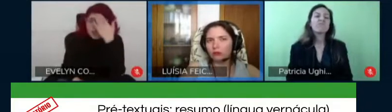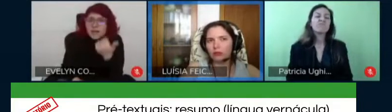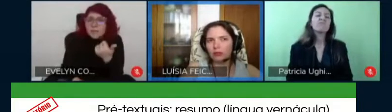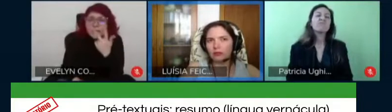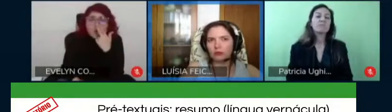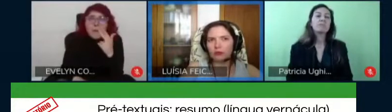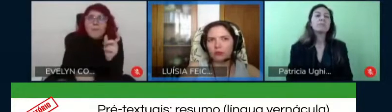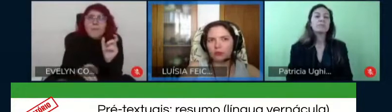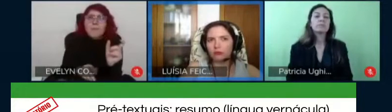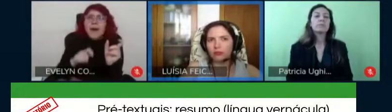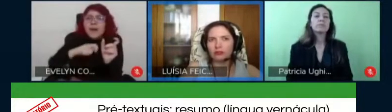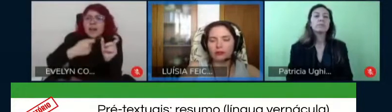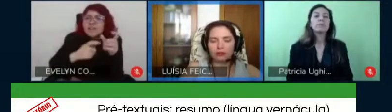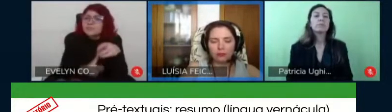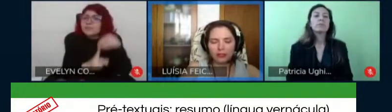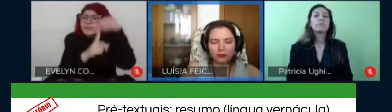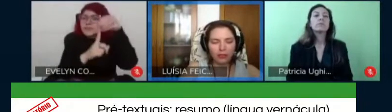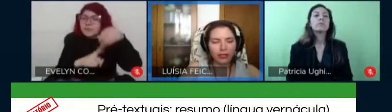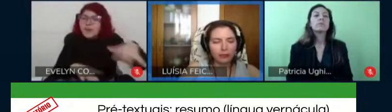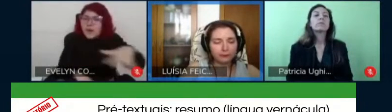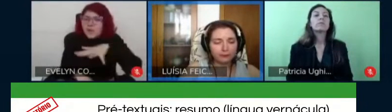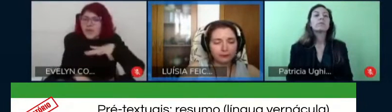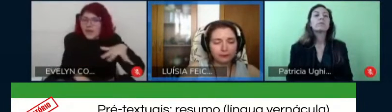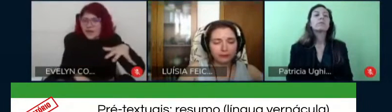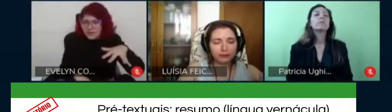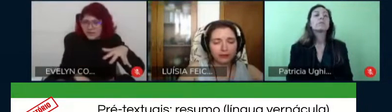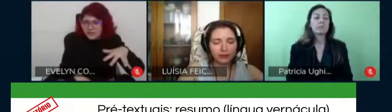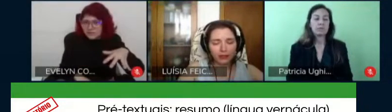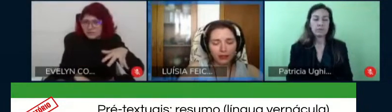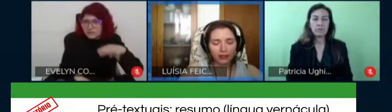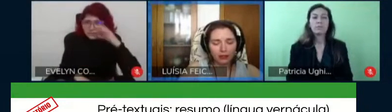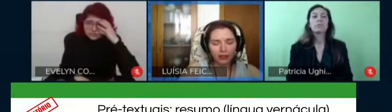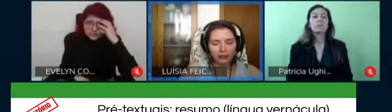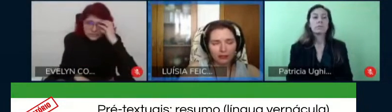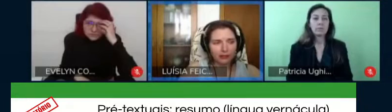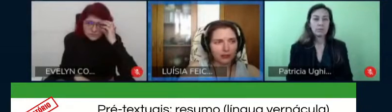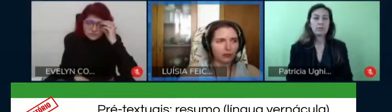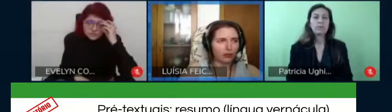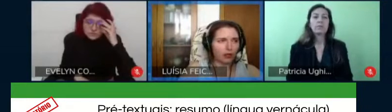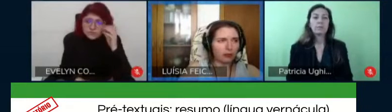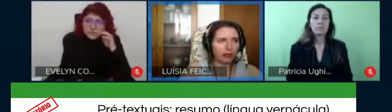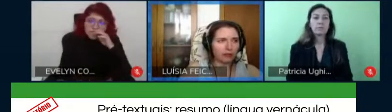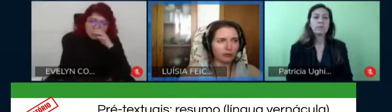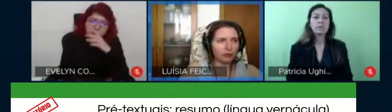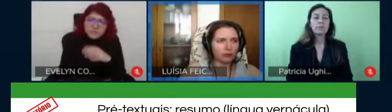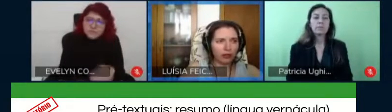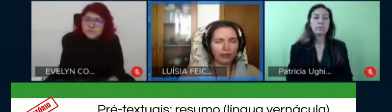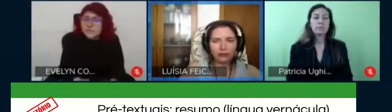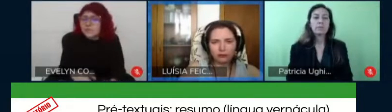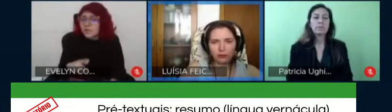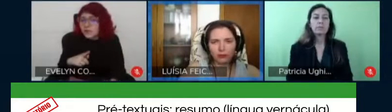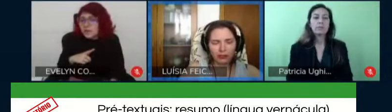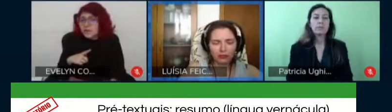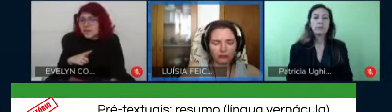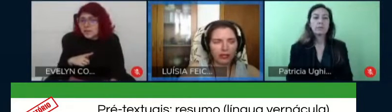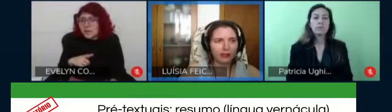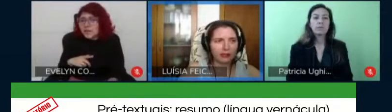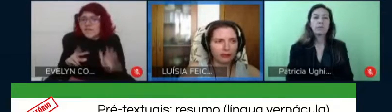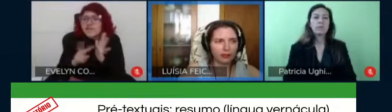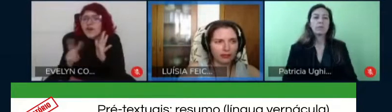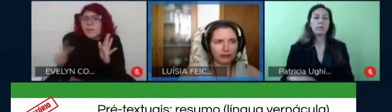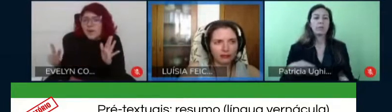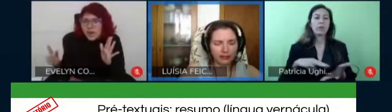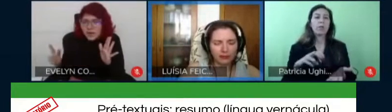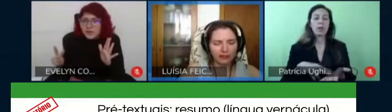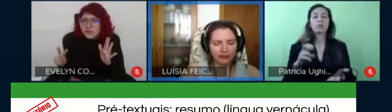área, desse conteúdo que vocês estão trabalhando. E existem os vocabulários controlados, que podem ajudar